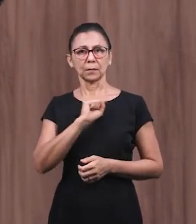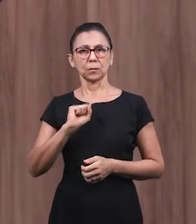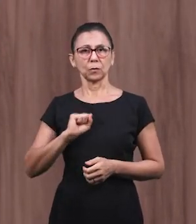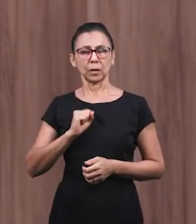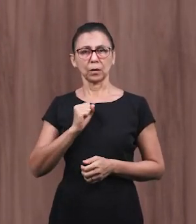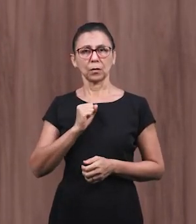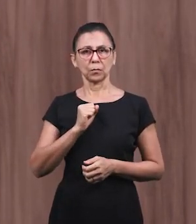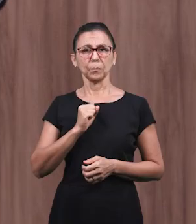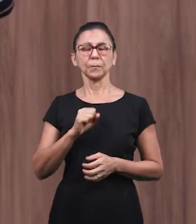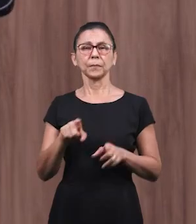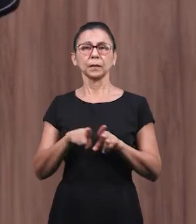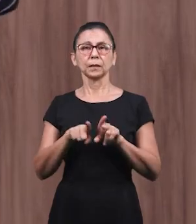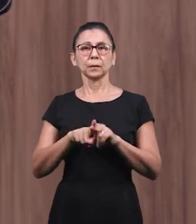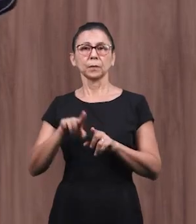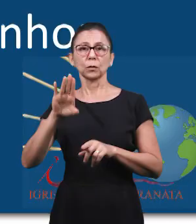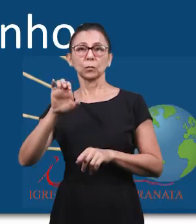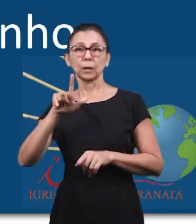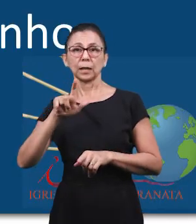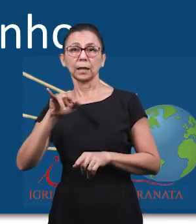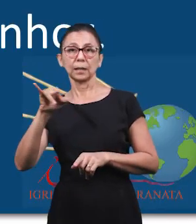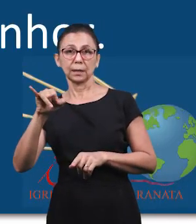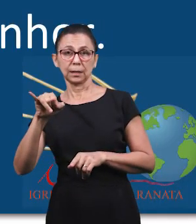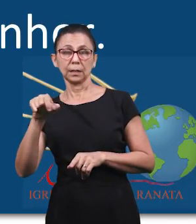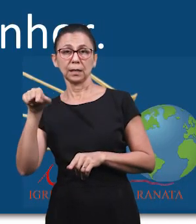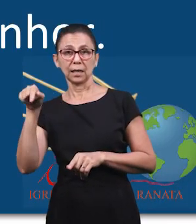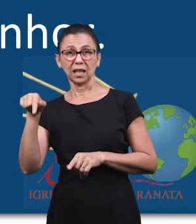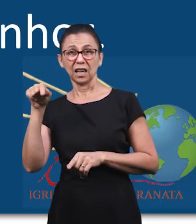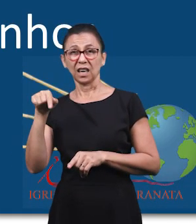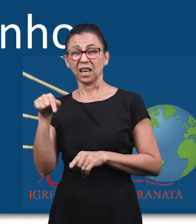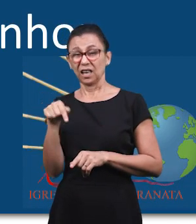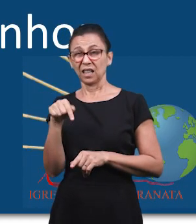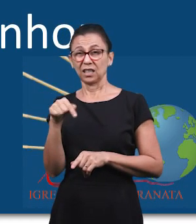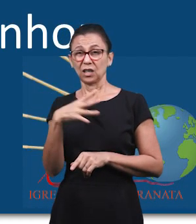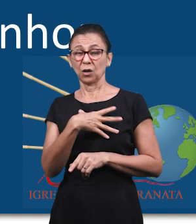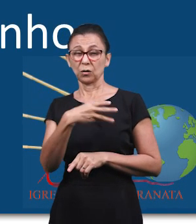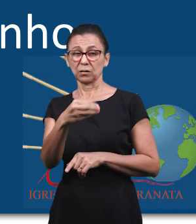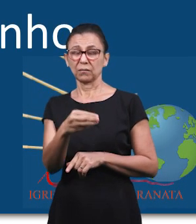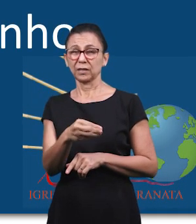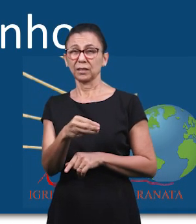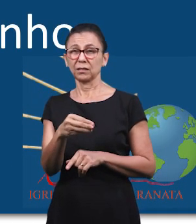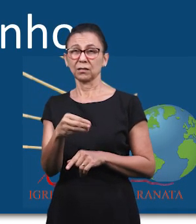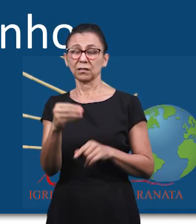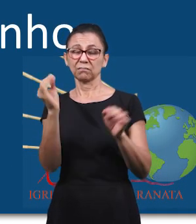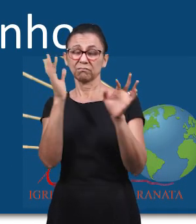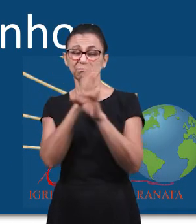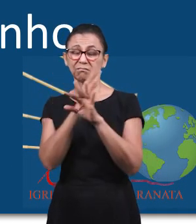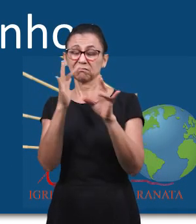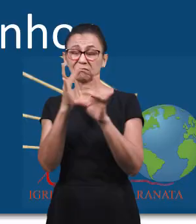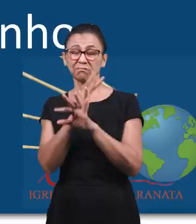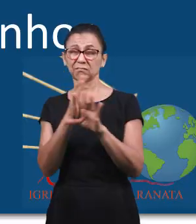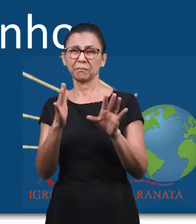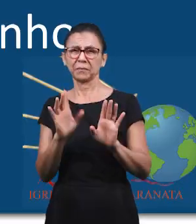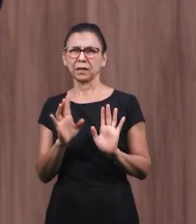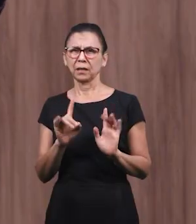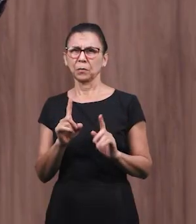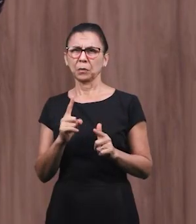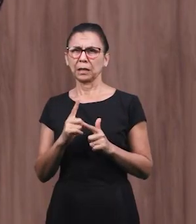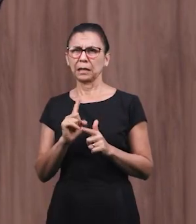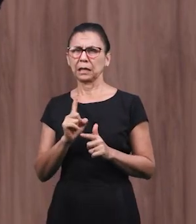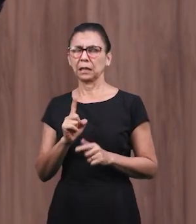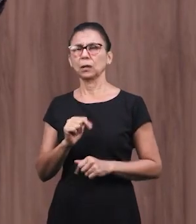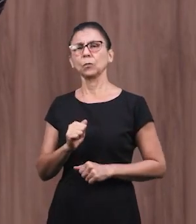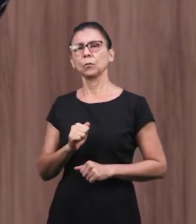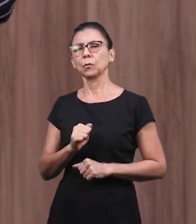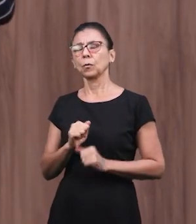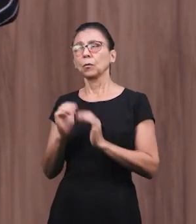era um profeta desatento com seus filhos, e mesmo morando no templo, não havia nele uma postura de temor,